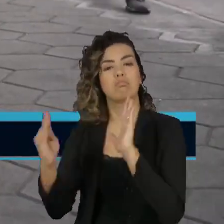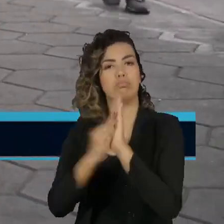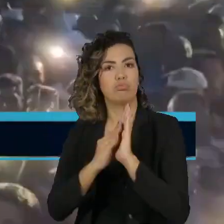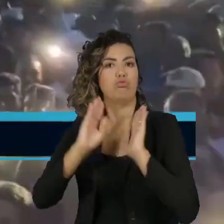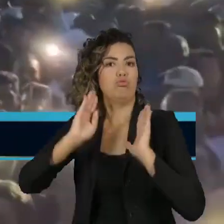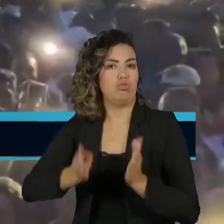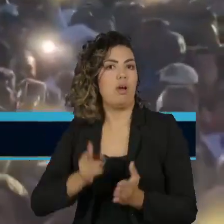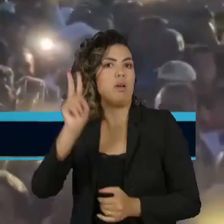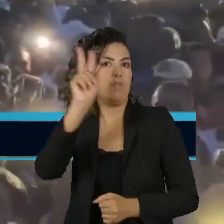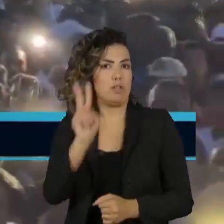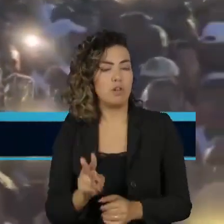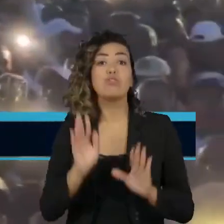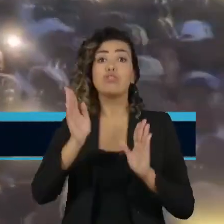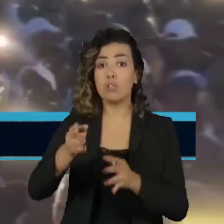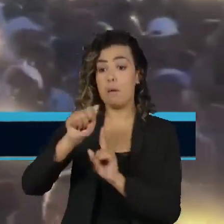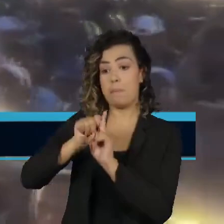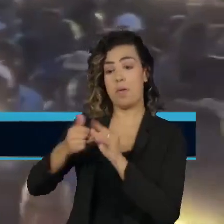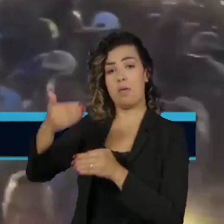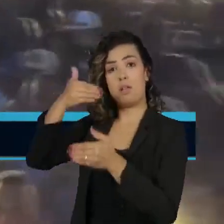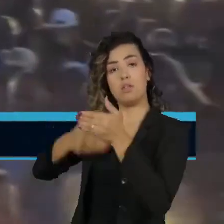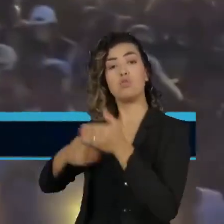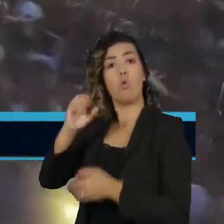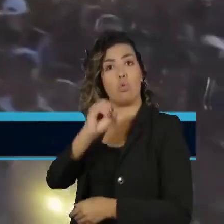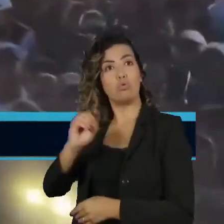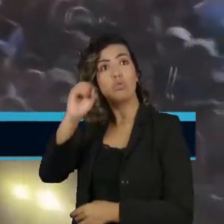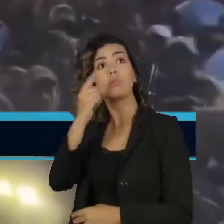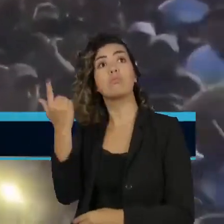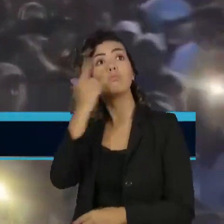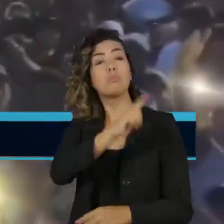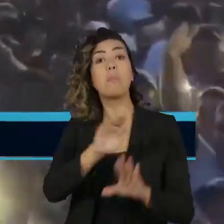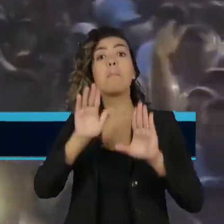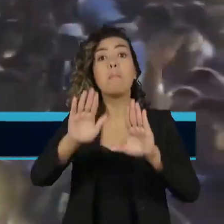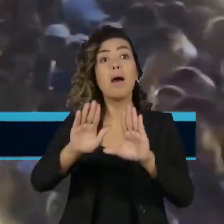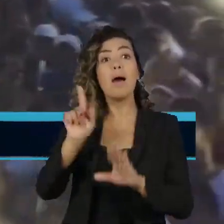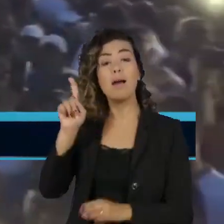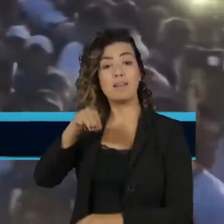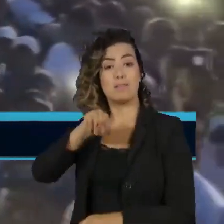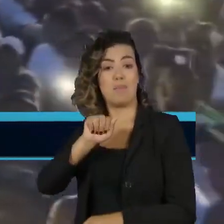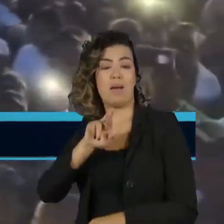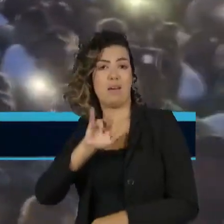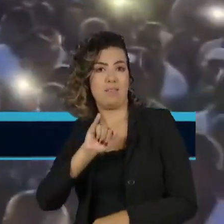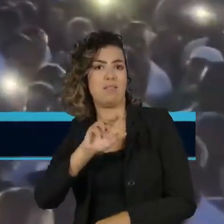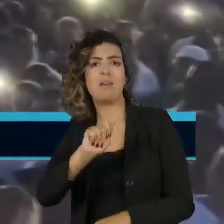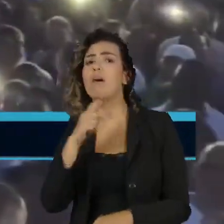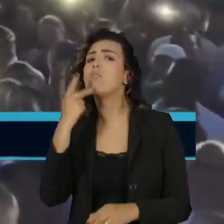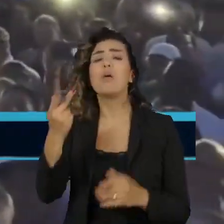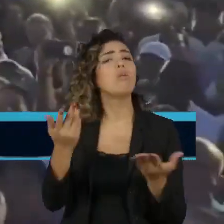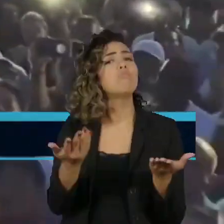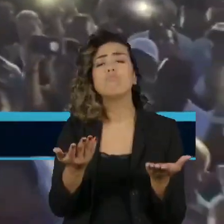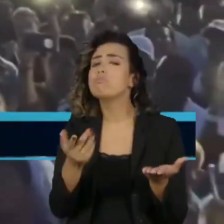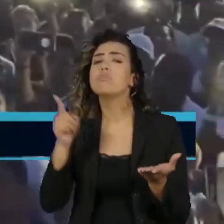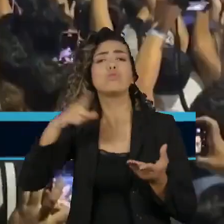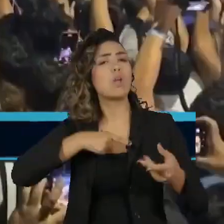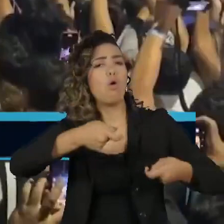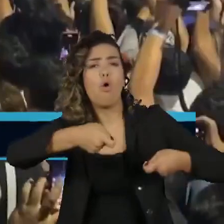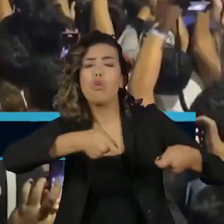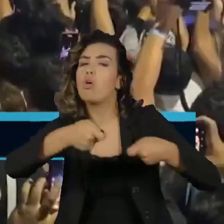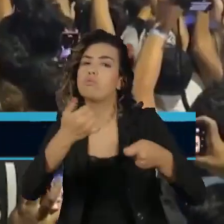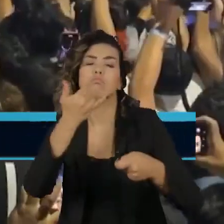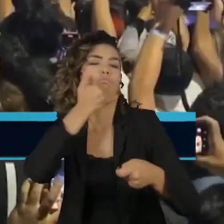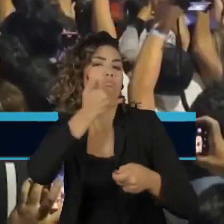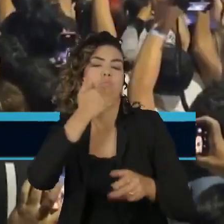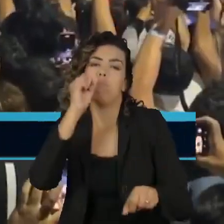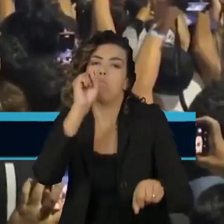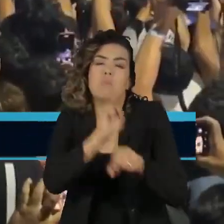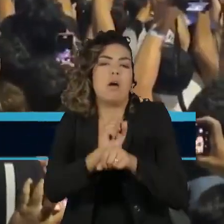vencido as Primar de outubro no final de Junho Maria Corina foi considerada inabilitada pela Controladoria da Venezuela para